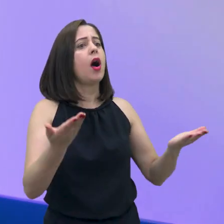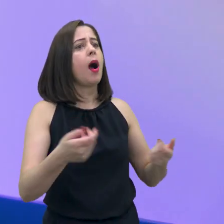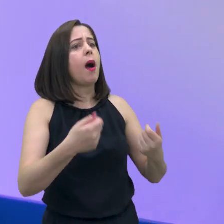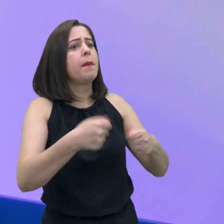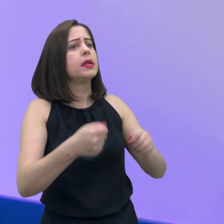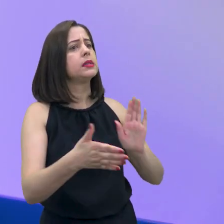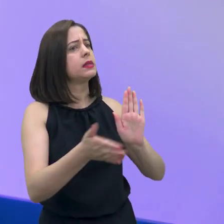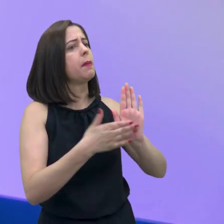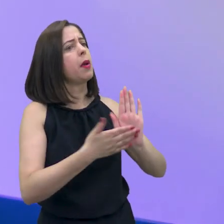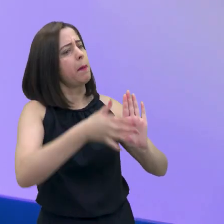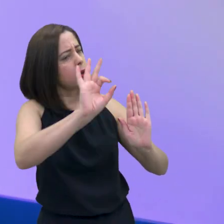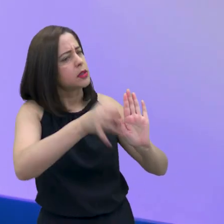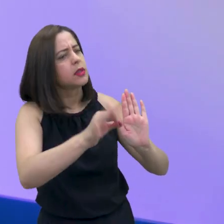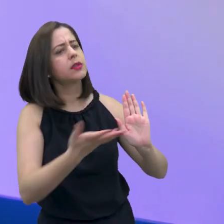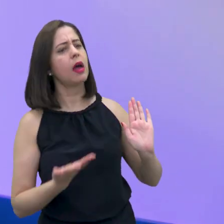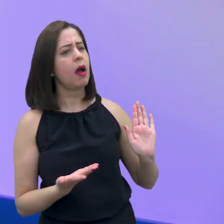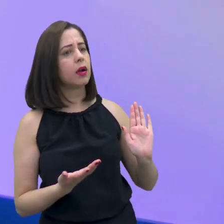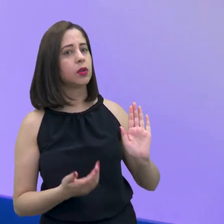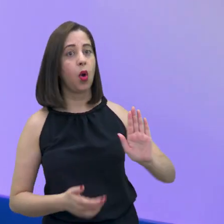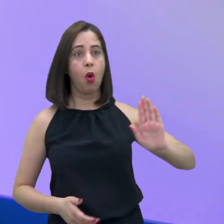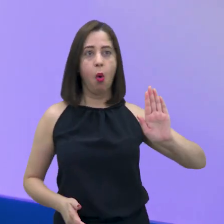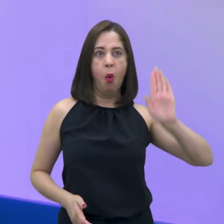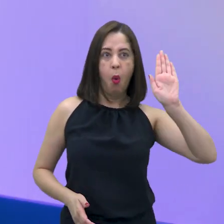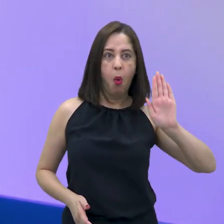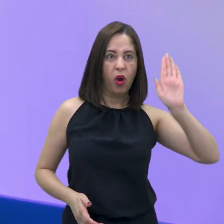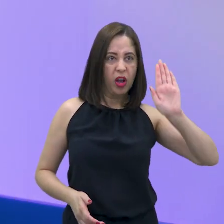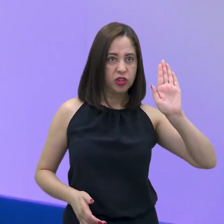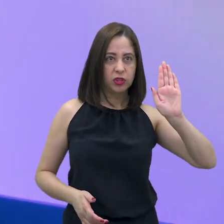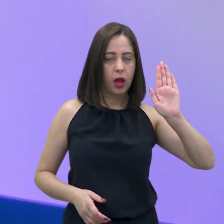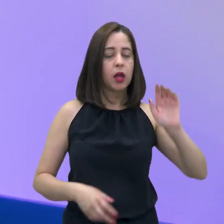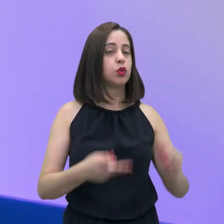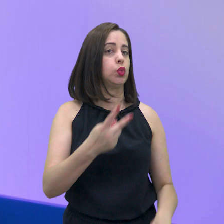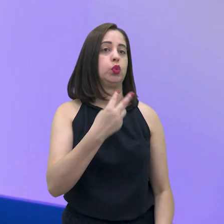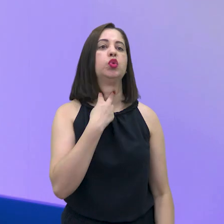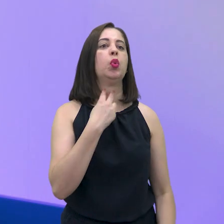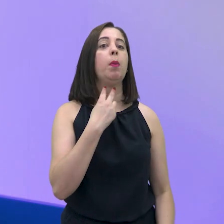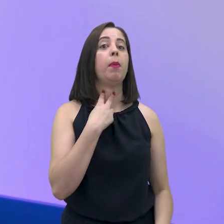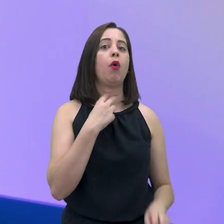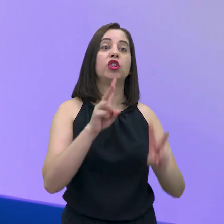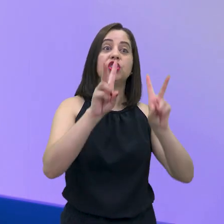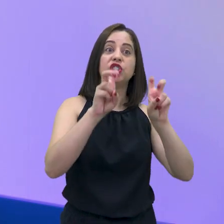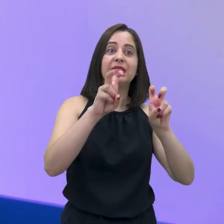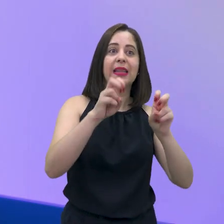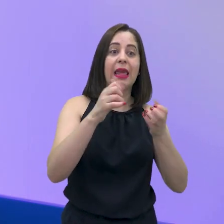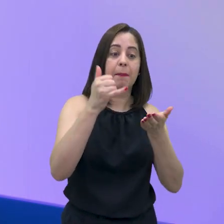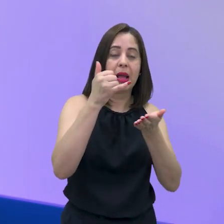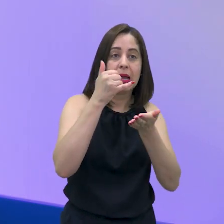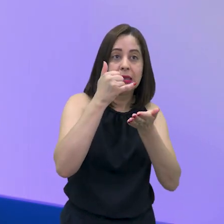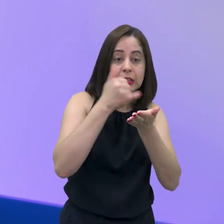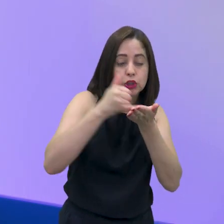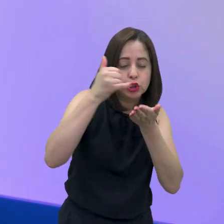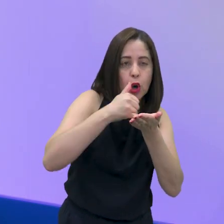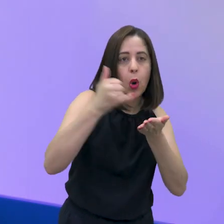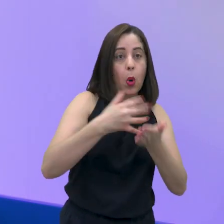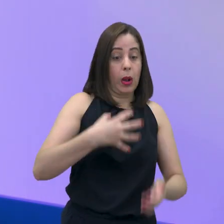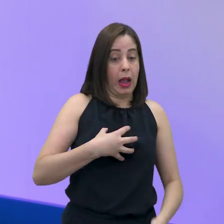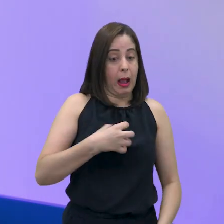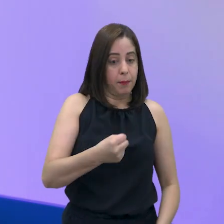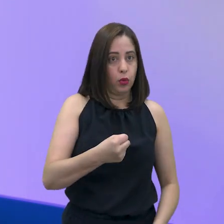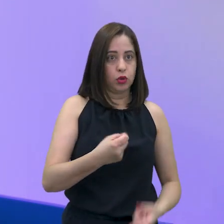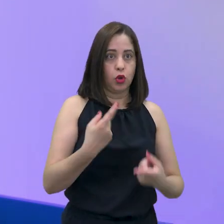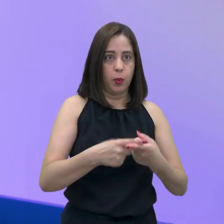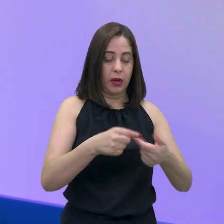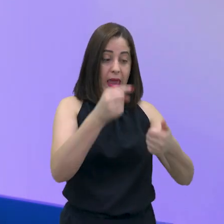viáveis, porque um candidato a vereador ele não pode adentrar a temas sobre droga, aborto, coisas que são de competência de um